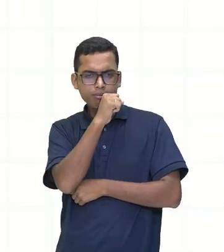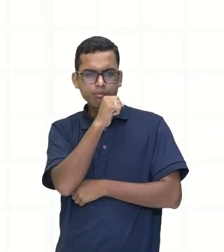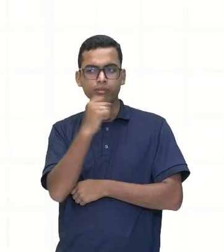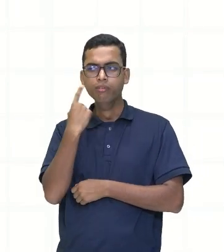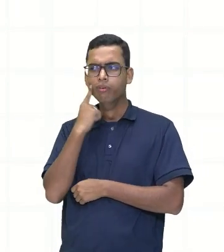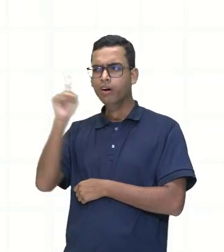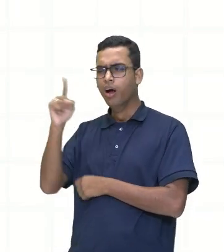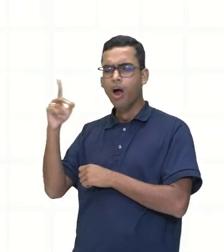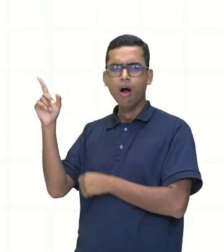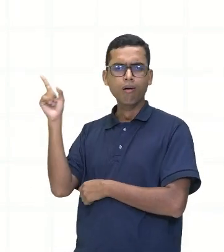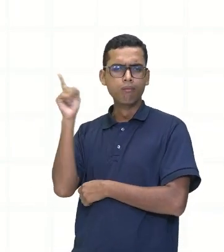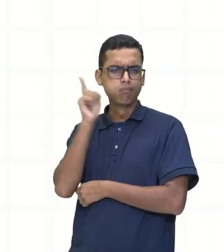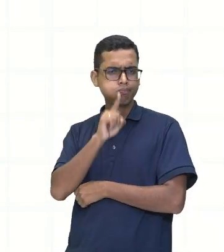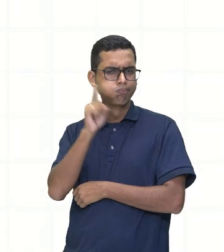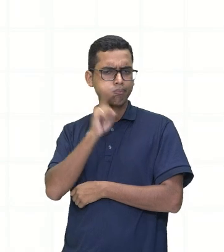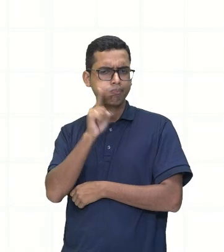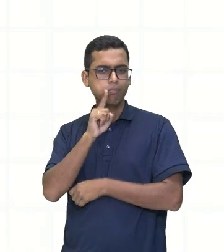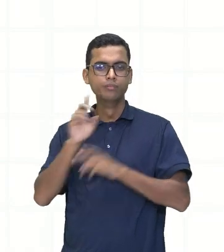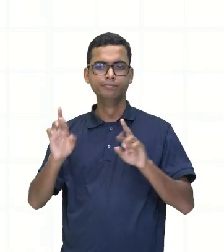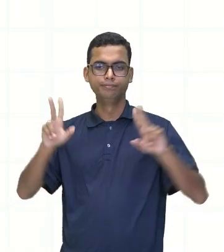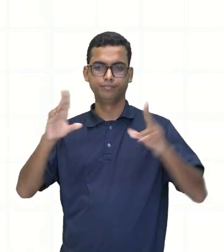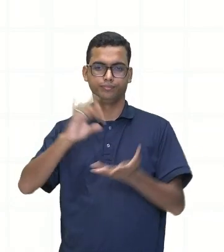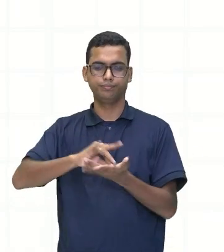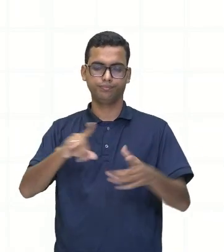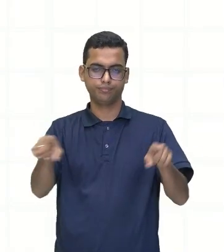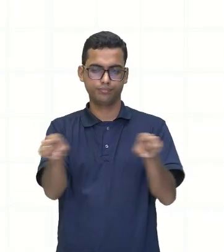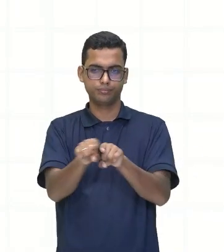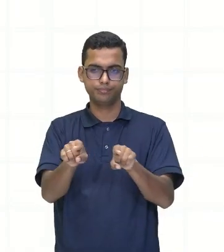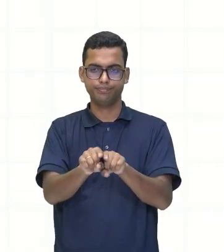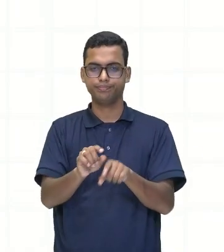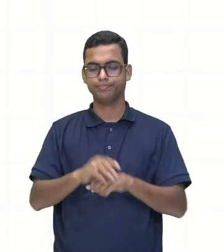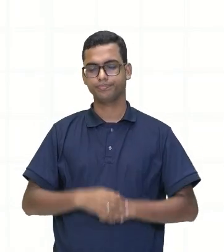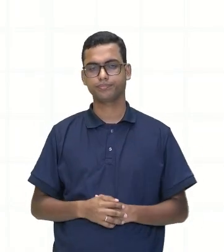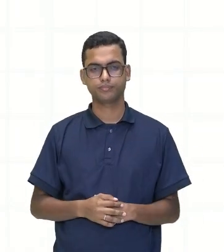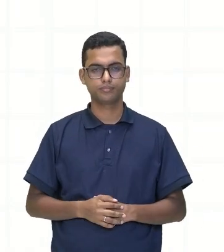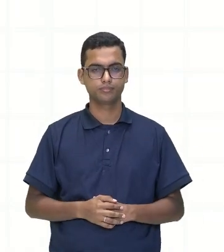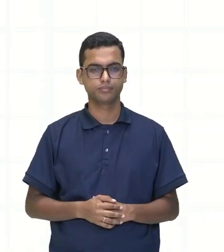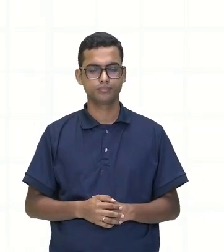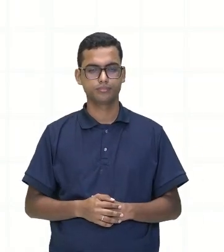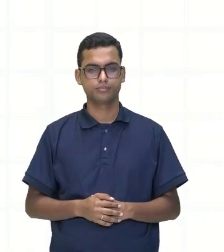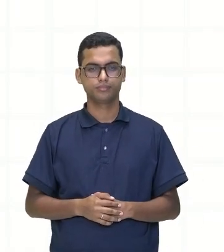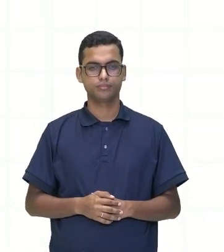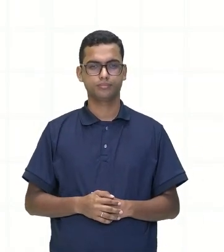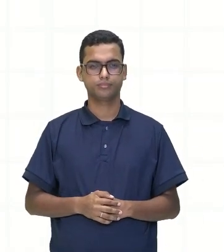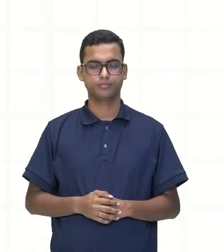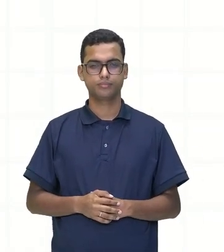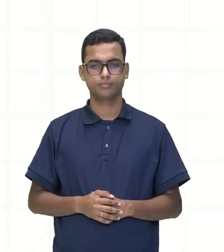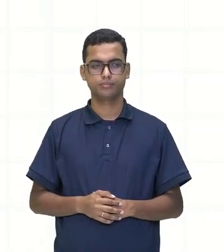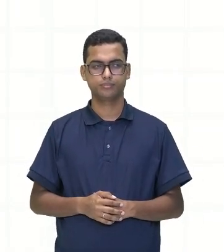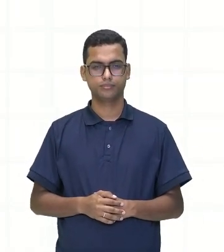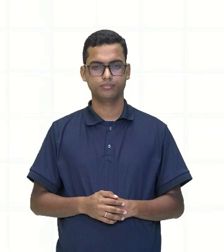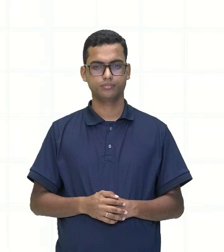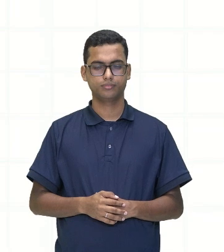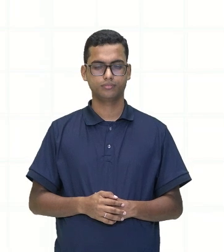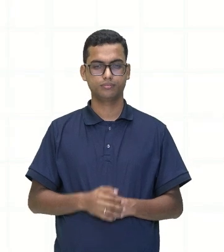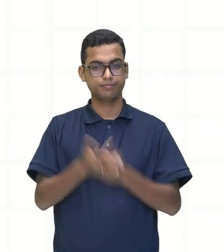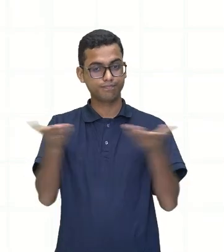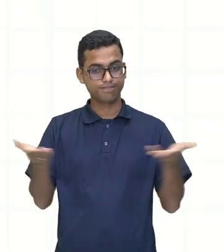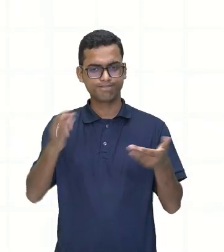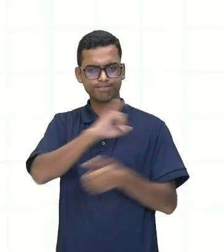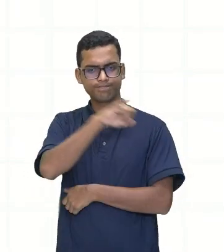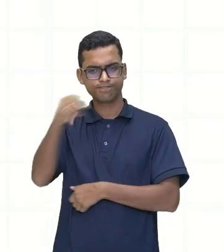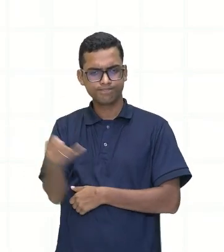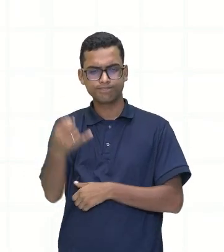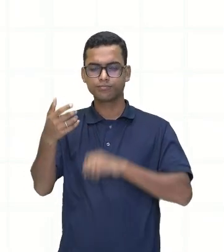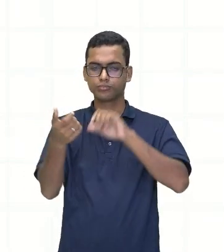ok? Bom, ali eu estou afirmando que eles estão fazendo essa atividade. The workers were having lunch. Vamos aproveitar e